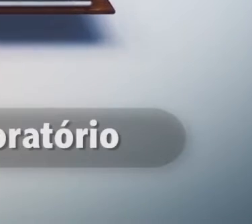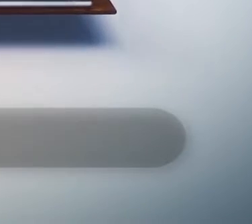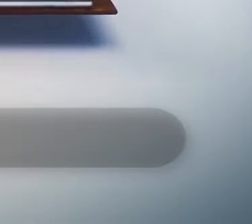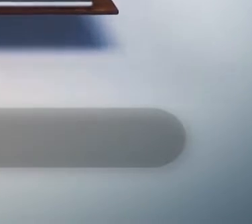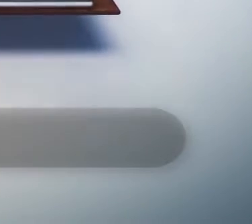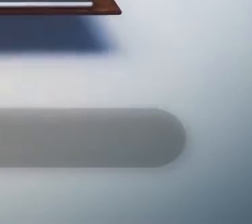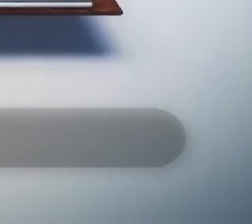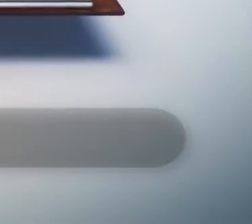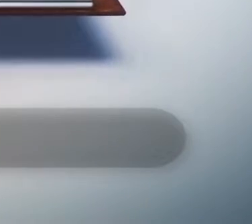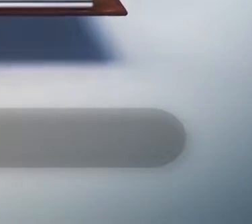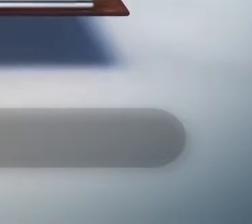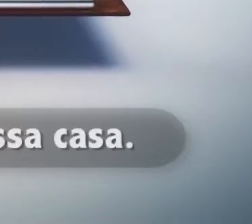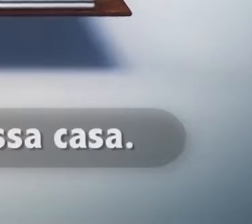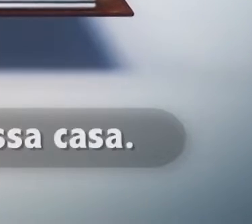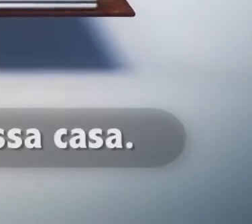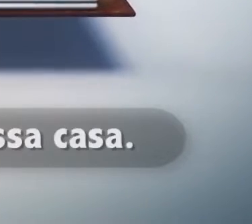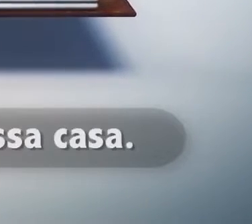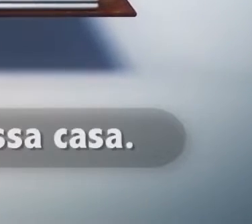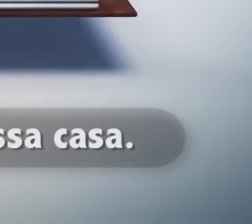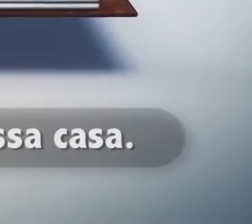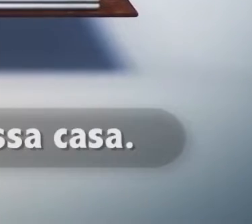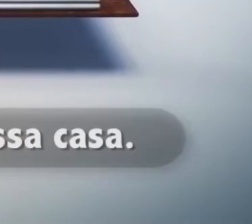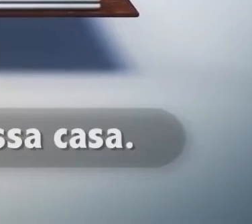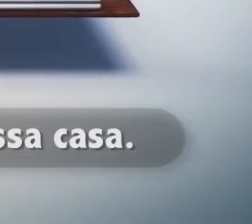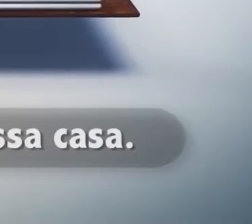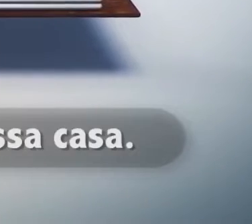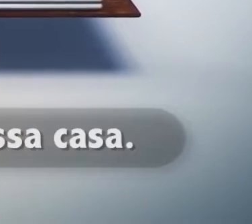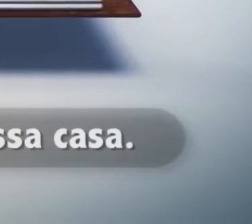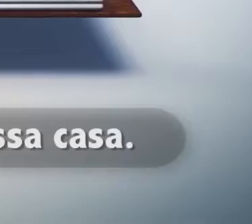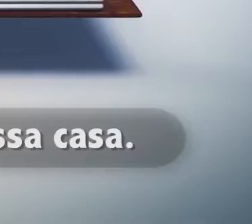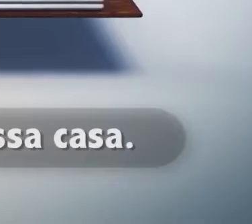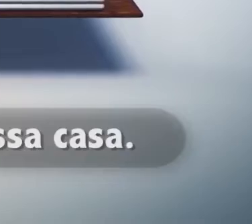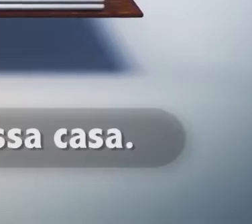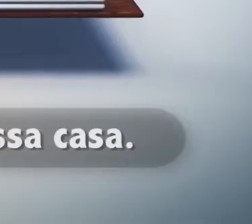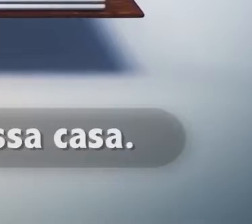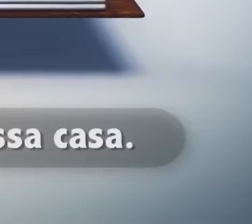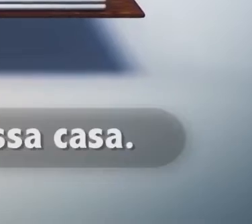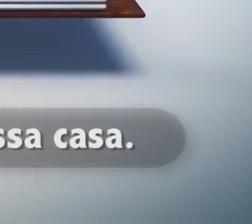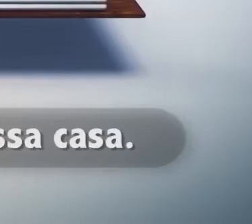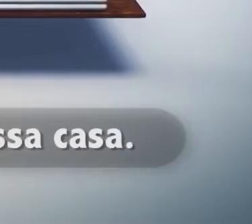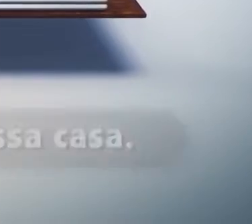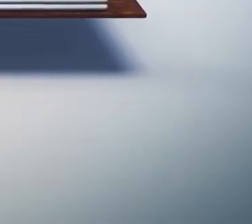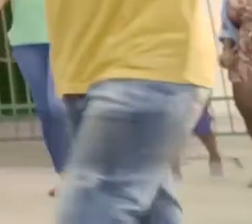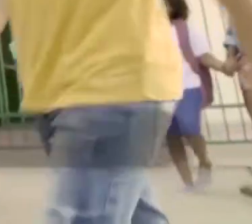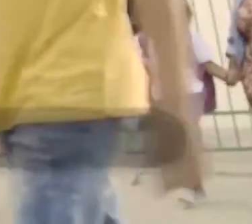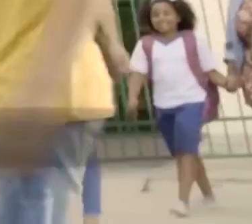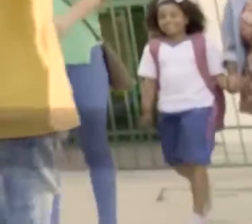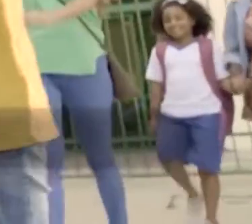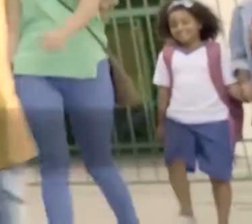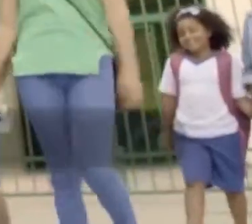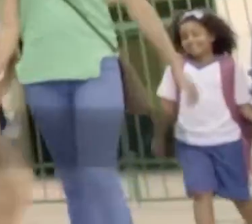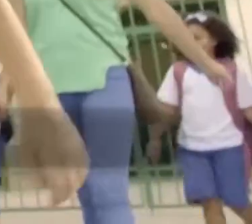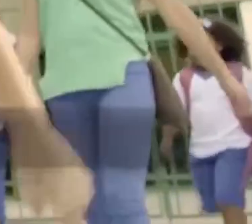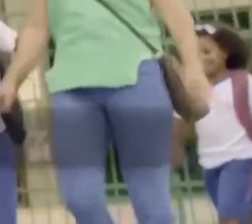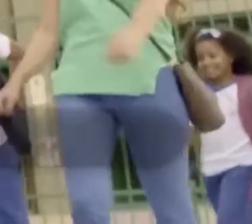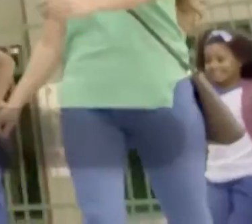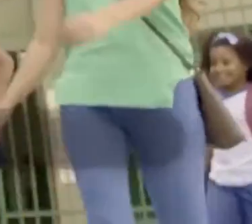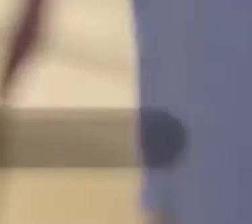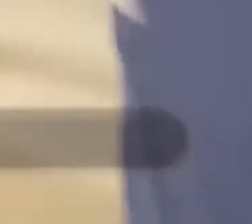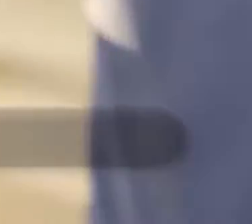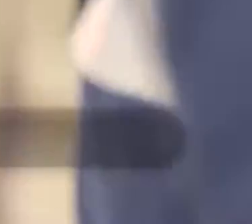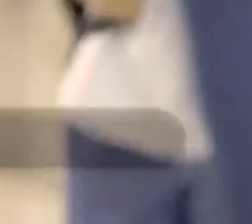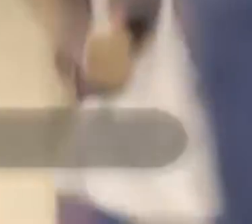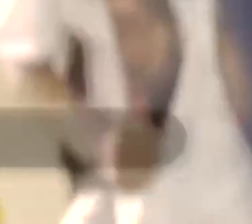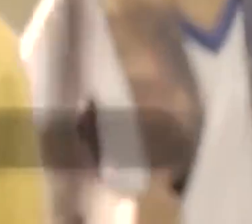que assistiu à vontade será liberada para rede de distribuição primária até nossa casa lutava é um direito